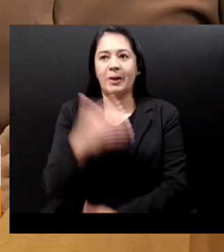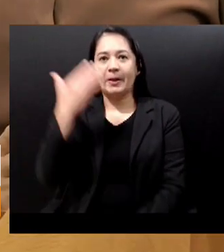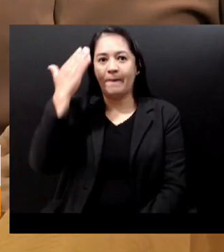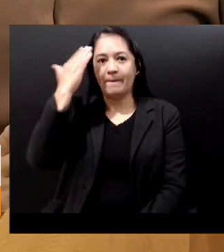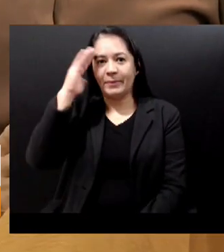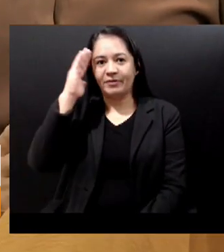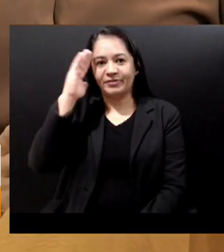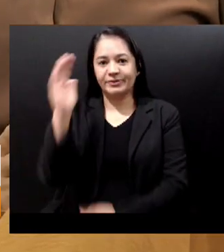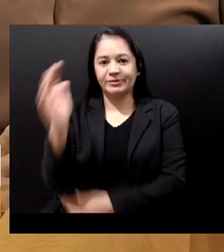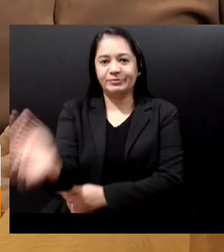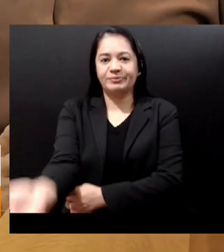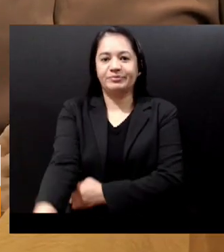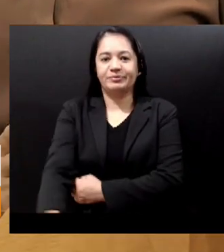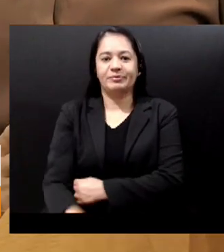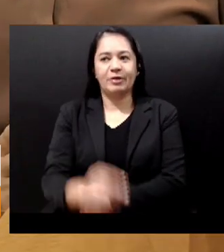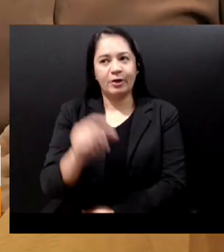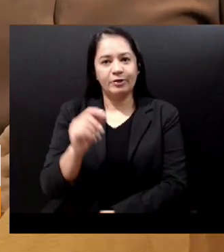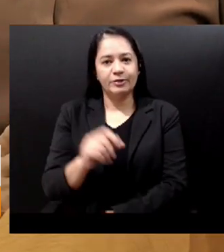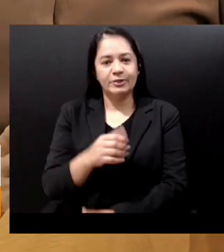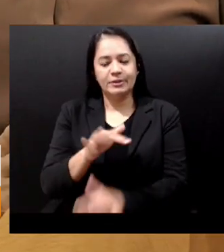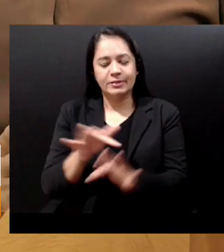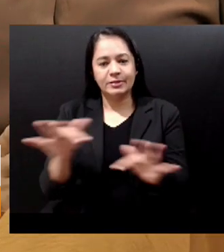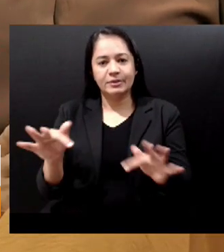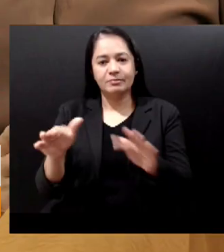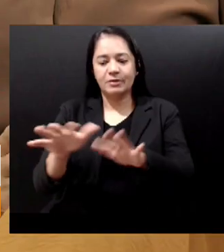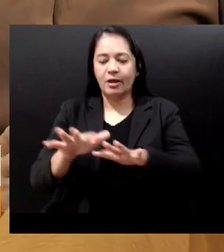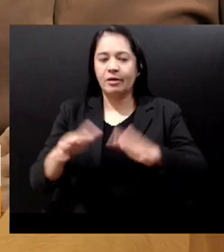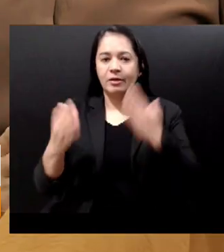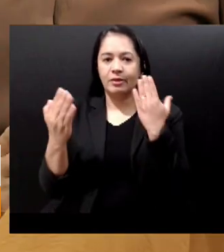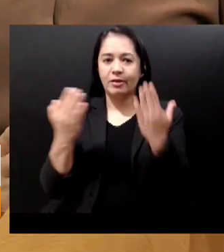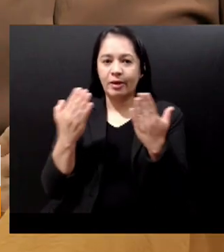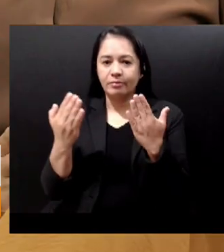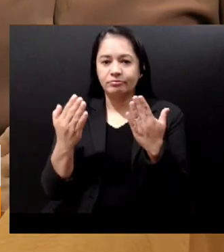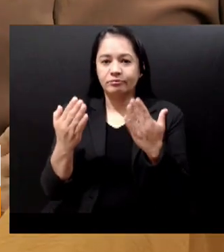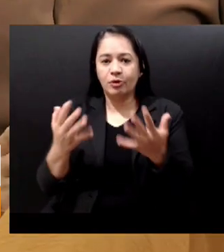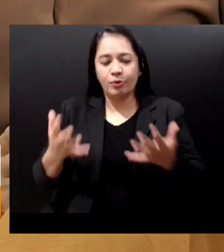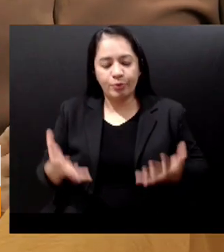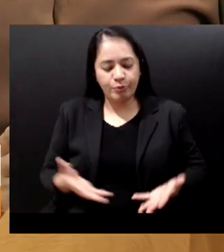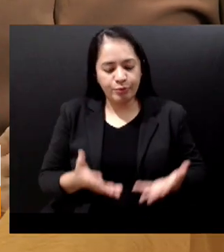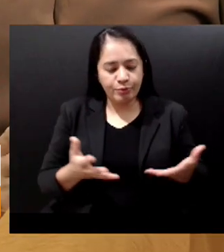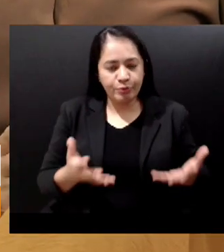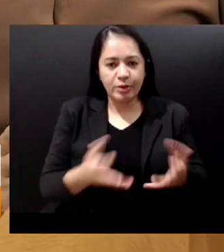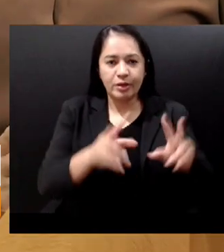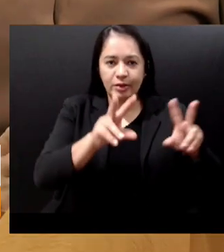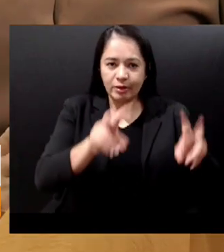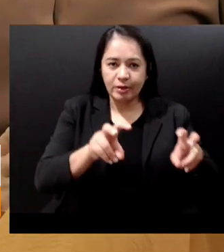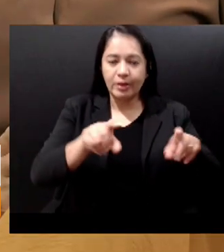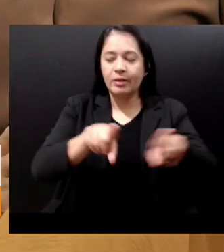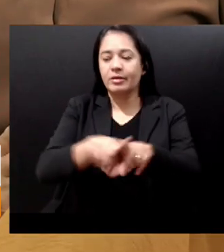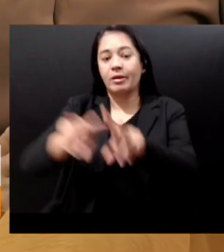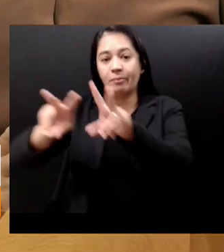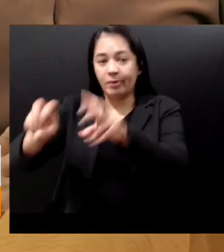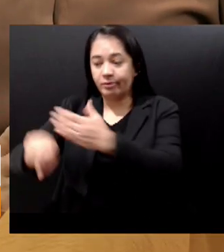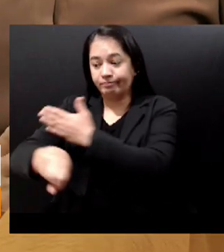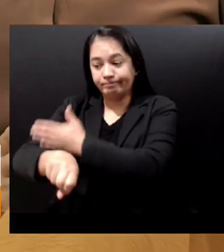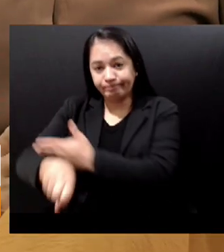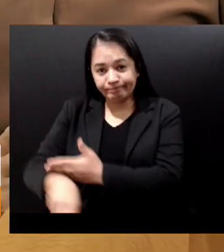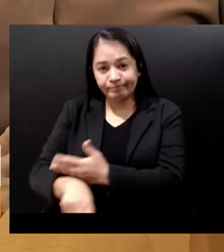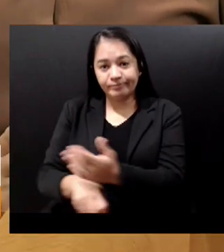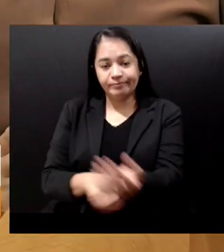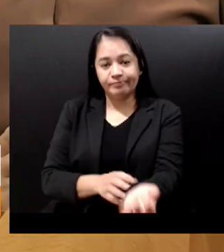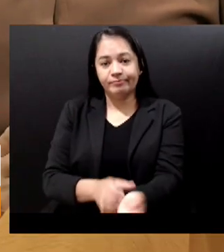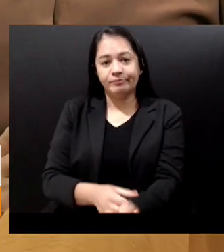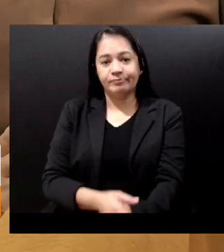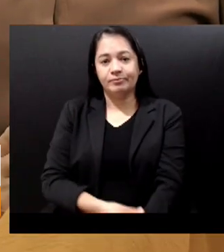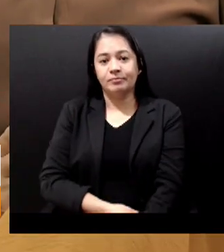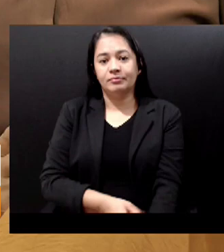em relação à psicologia sobre a motivação e a disciplina. Agora, a gente precisa dessa motivação e